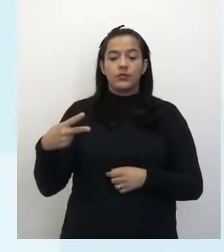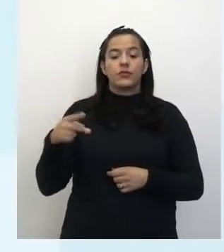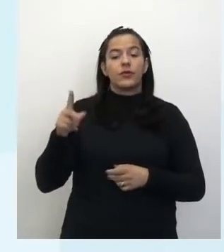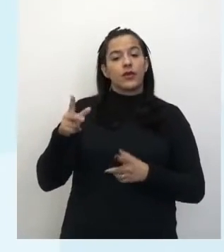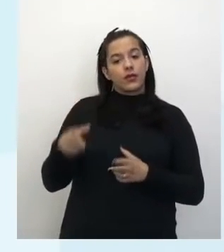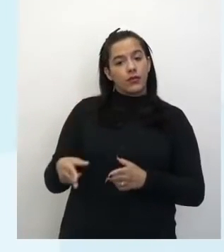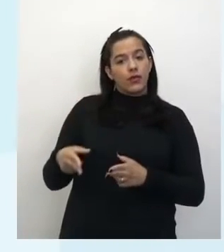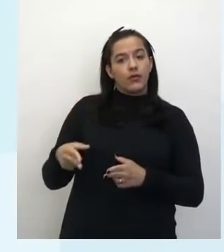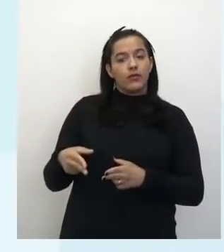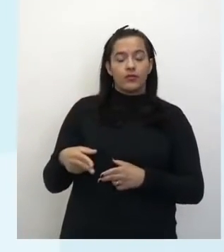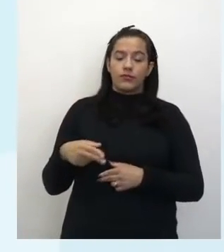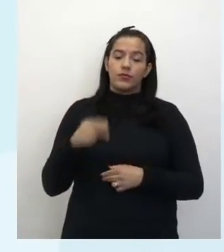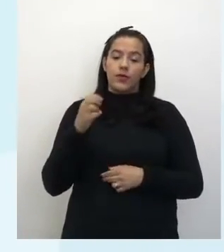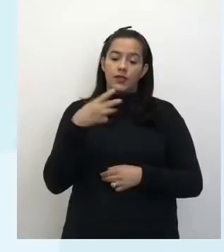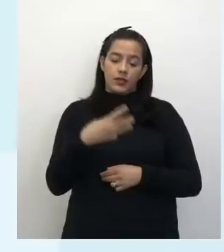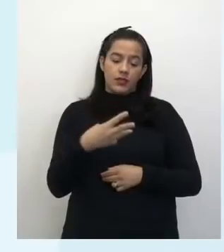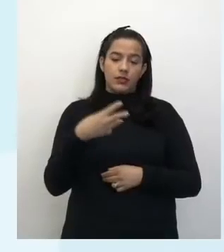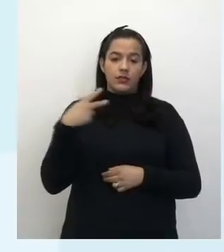ser igual a